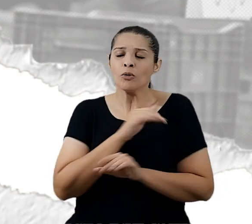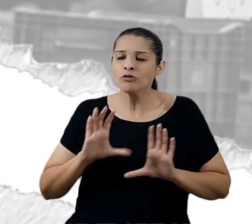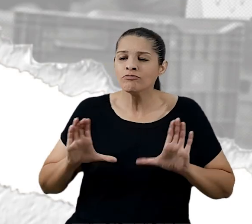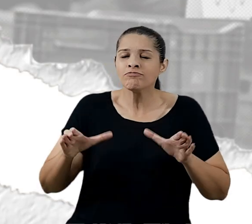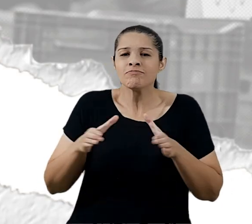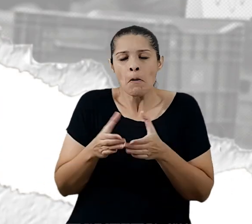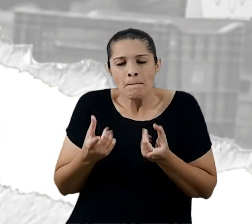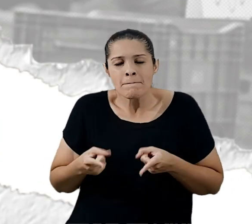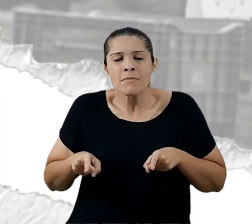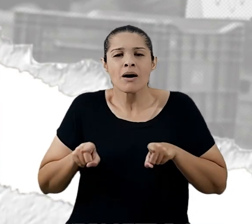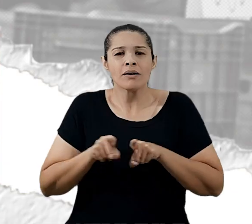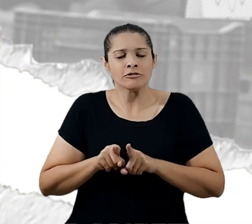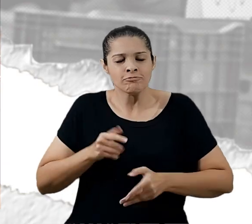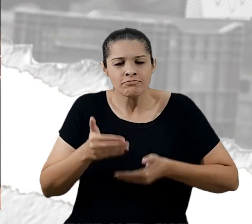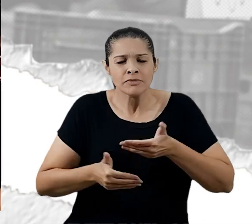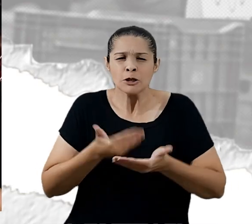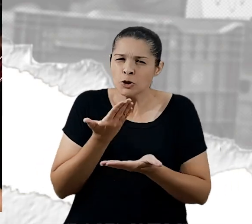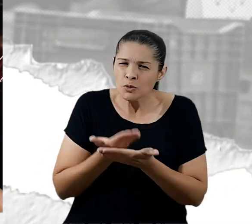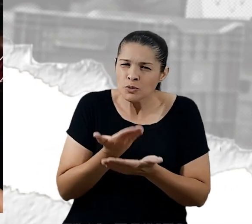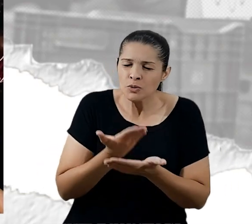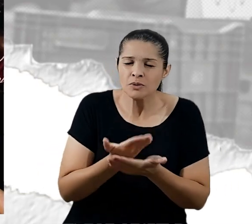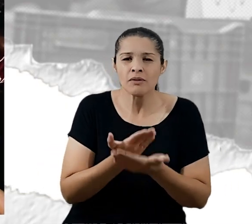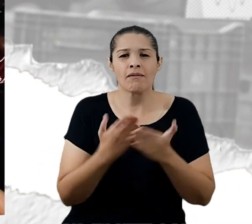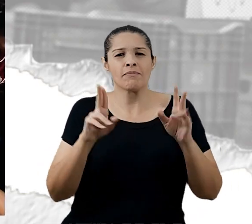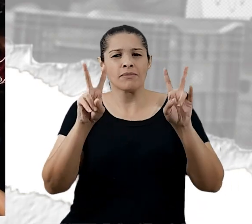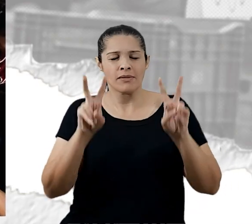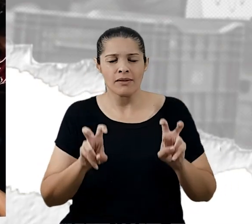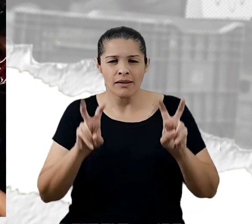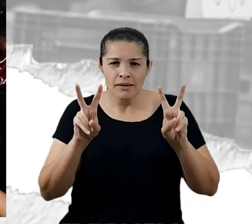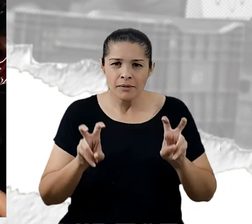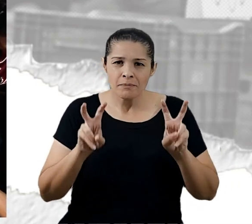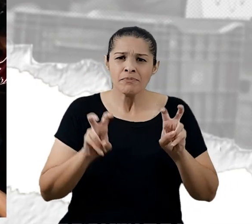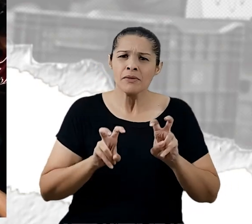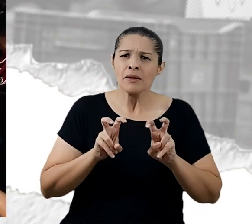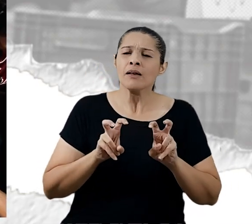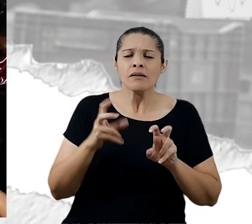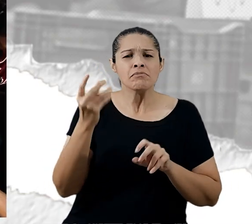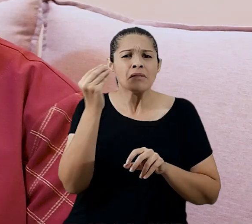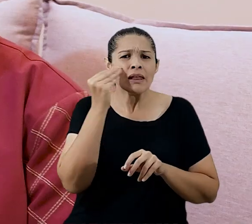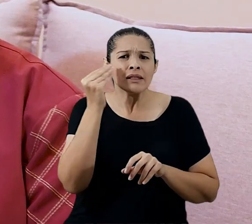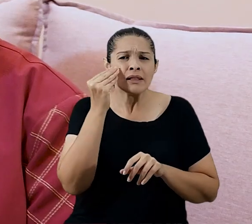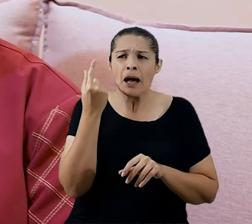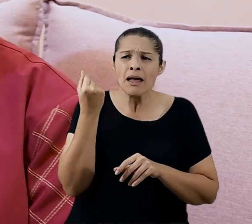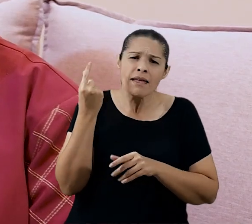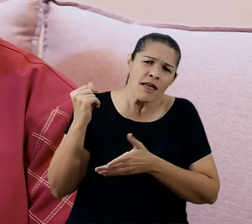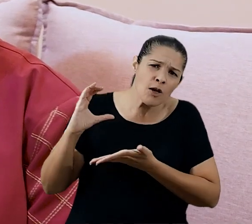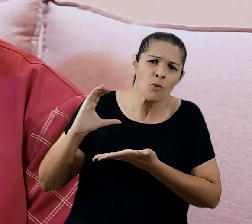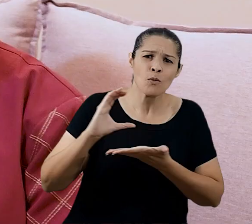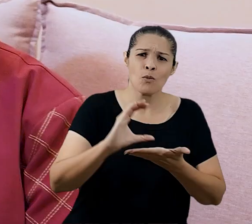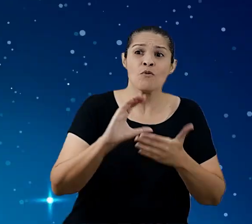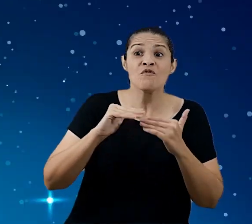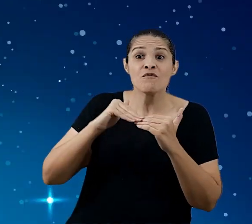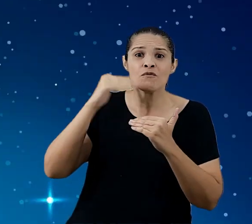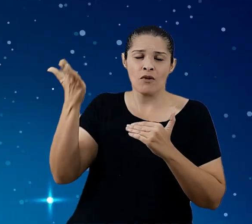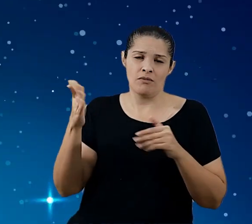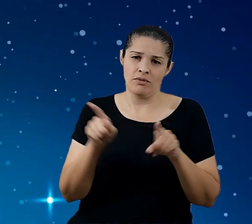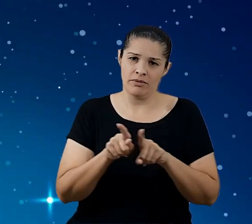e comece a estudar o tema e buscar recurso não só no campus, mas fora do campus